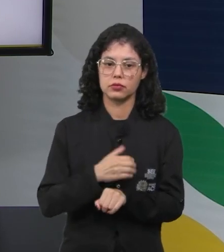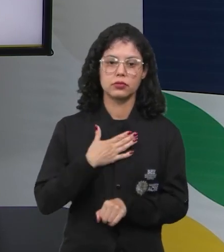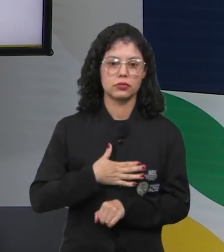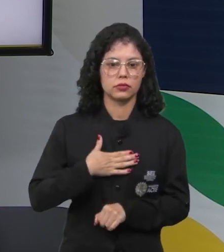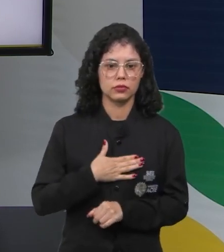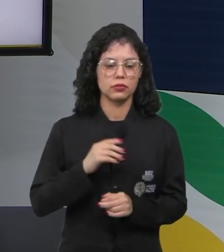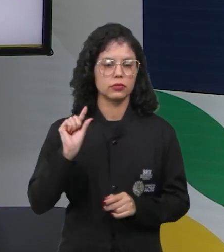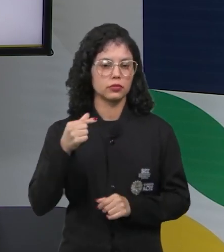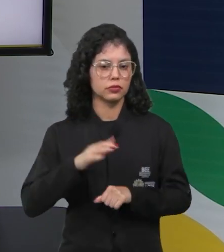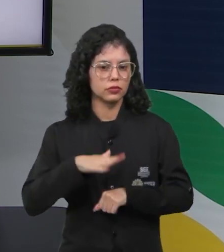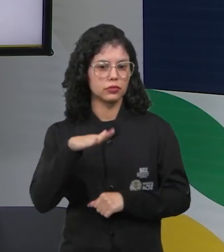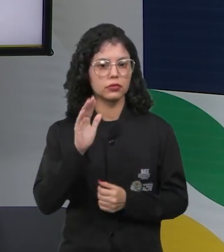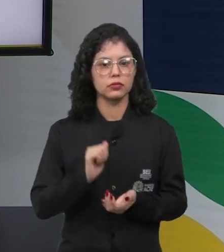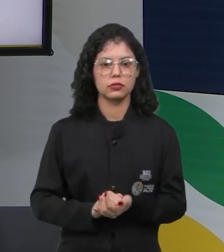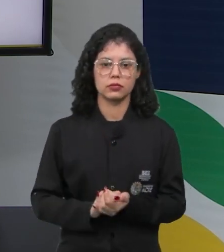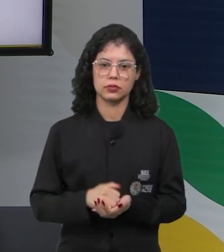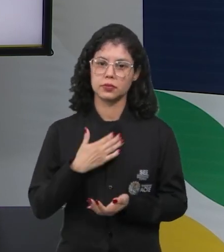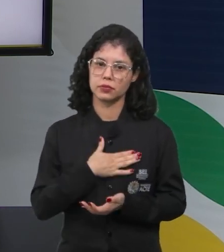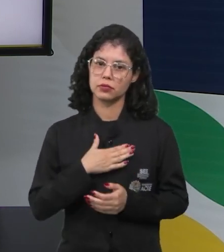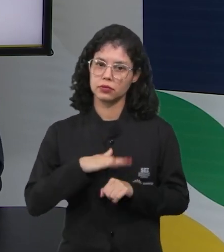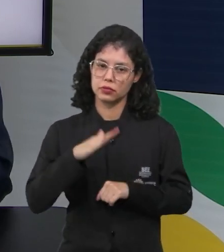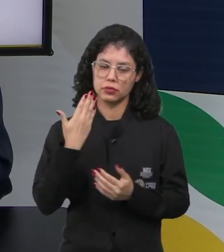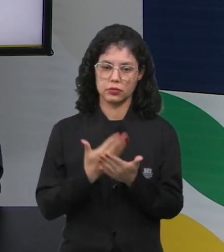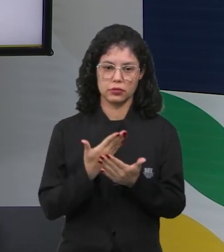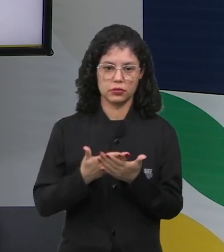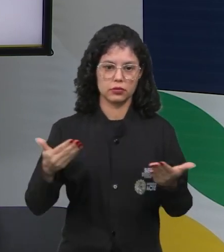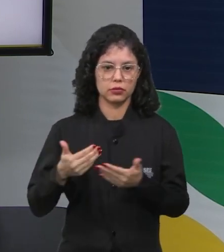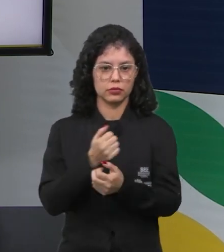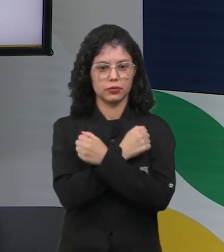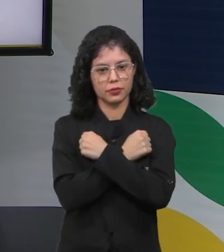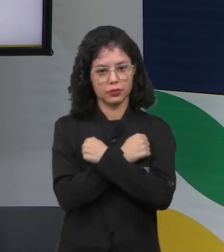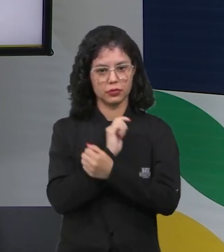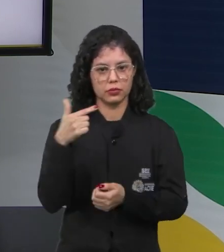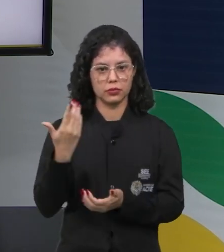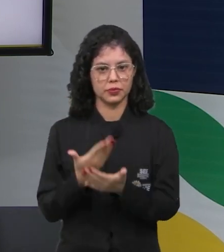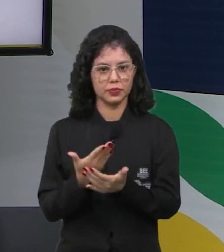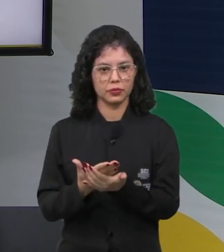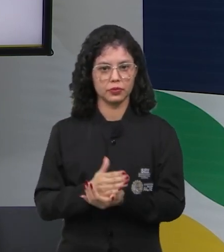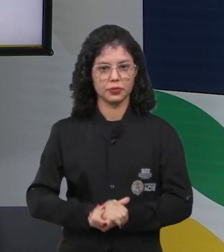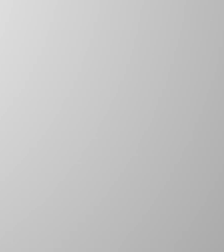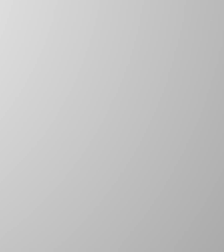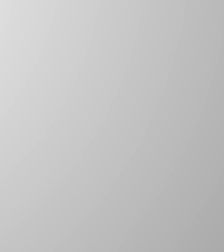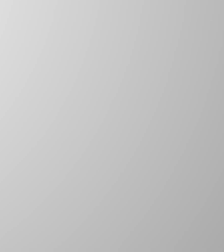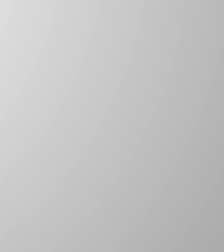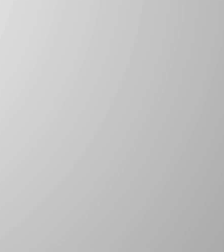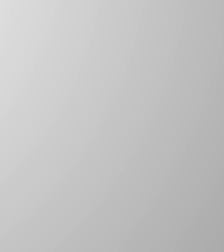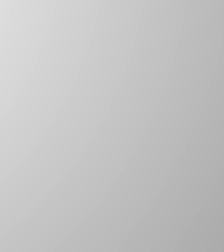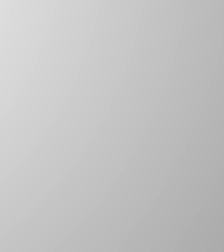aprendido um pouco mais e tenham gostado aí da nossa aula. Um abraço e até a próxima!